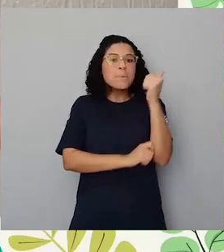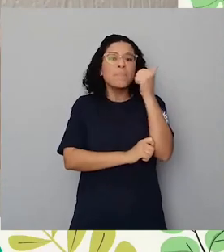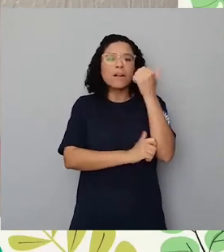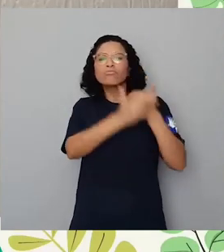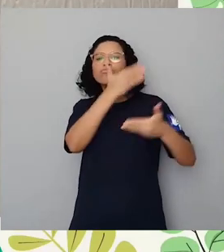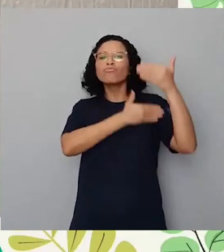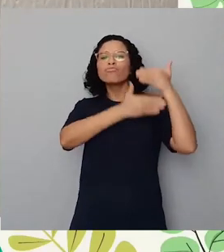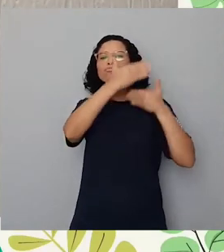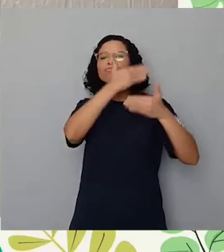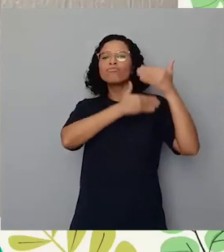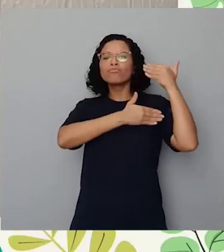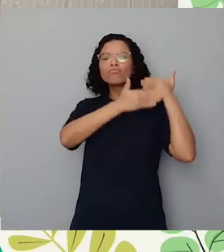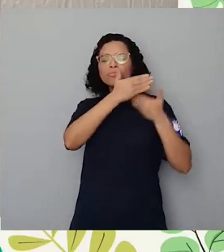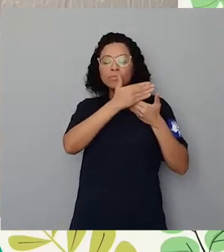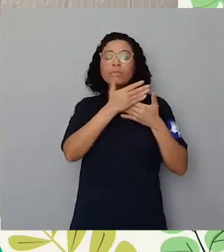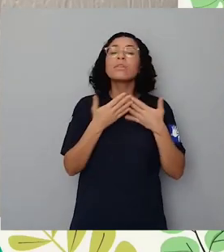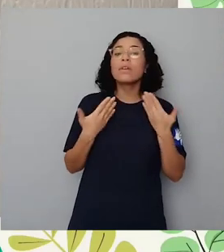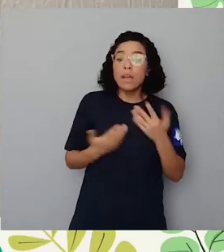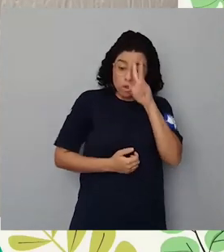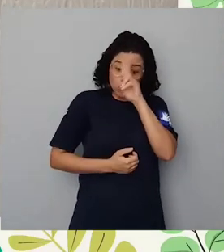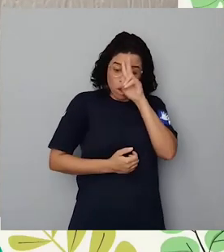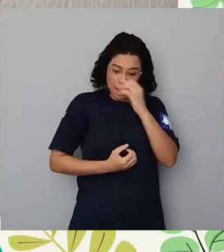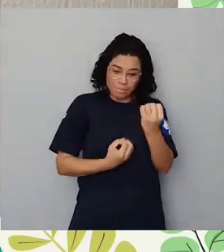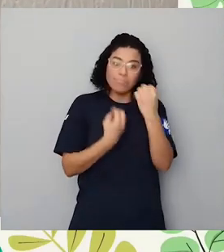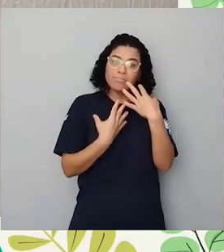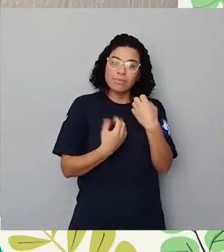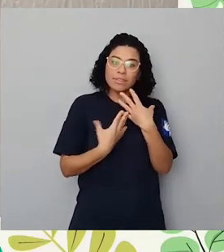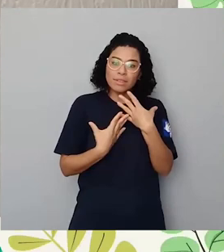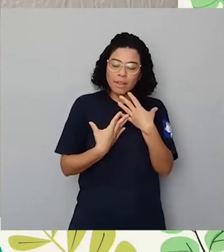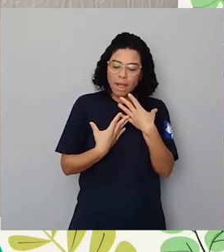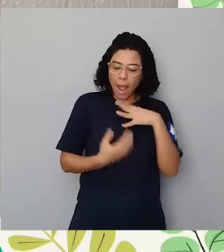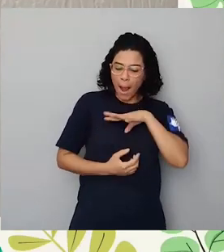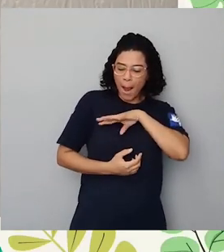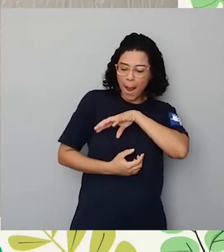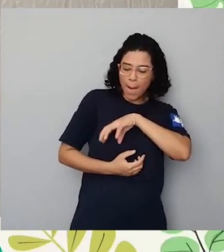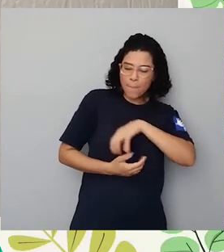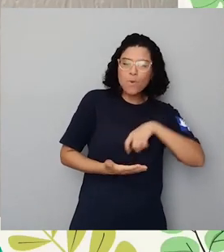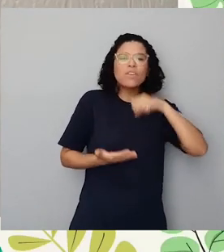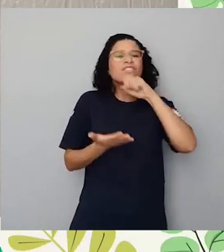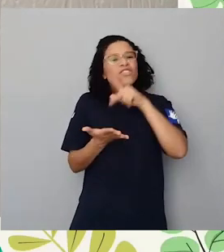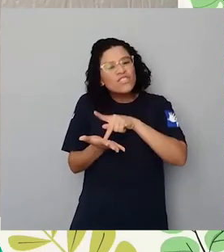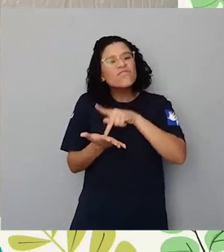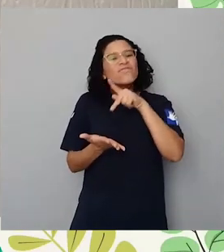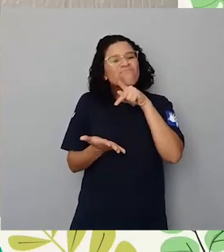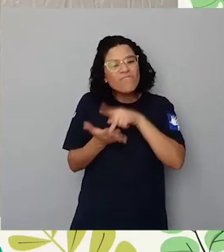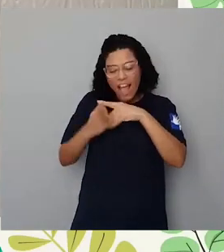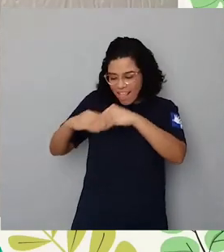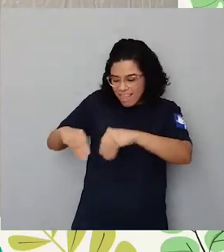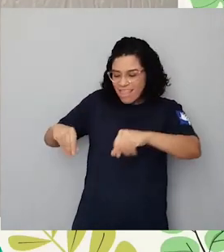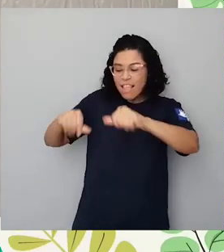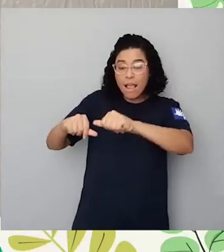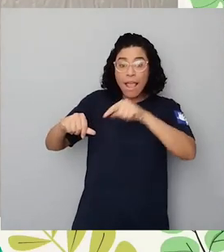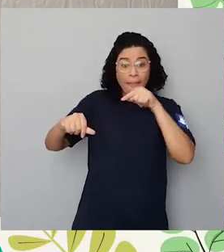nossos ancestrais. E essas histórias nos ensinam a amar a terra. É para ela,